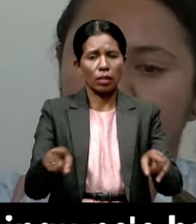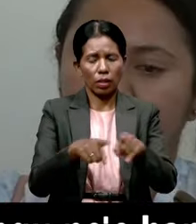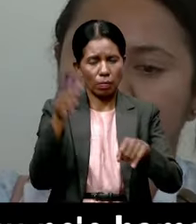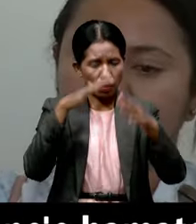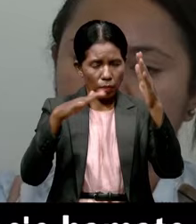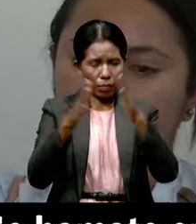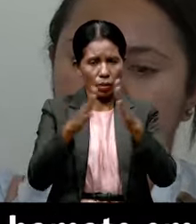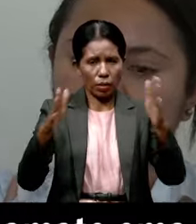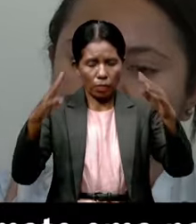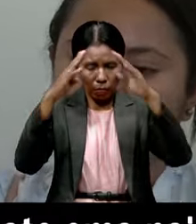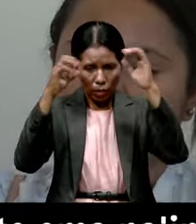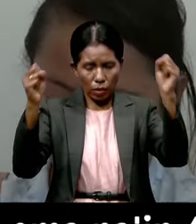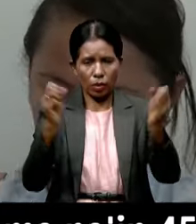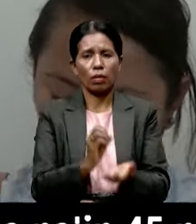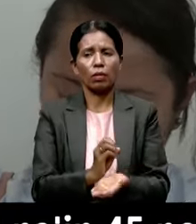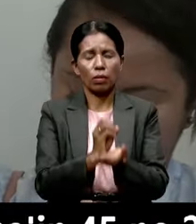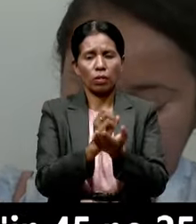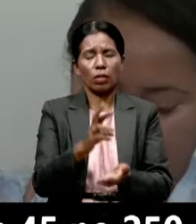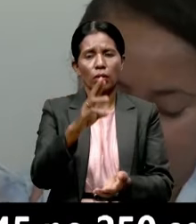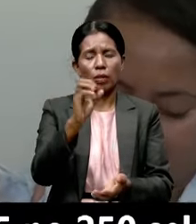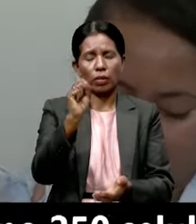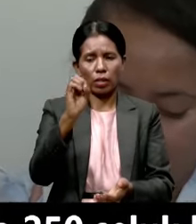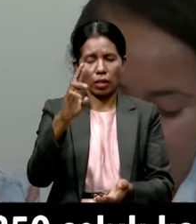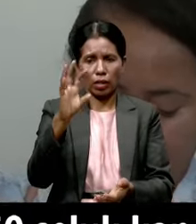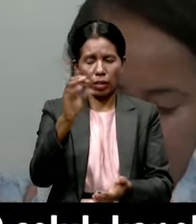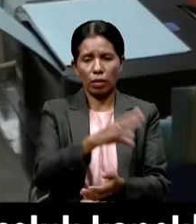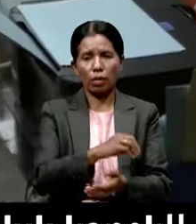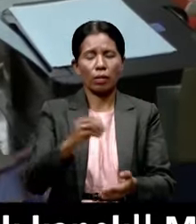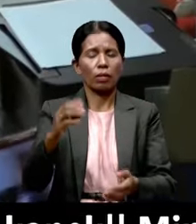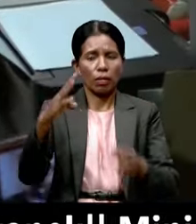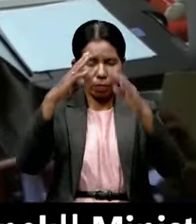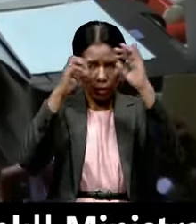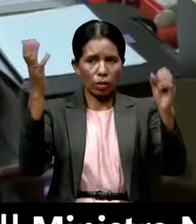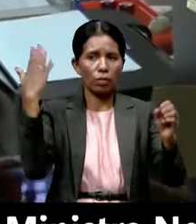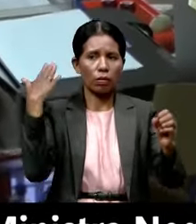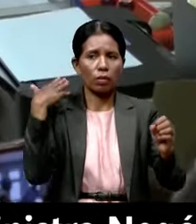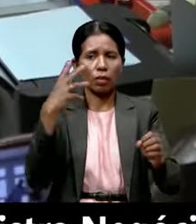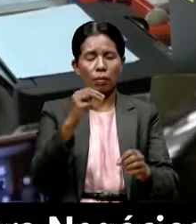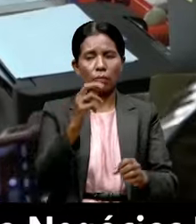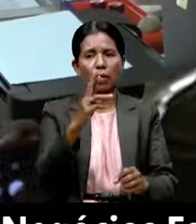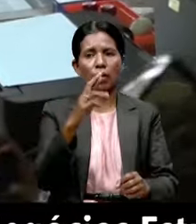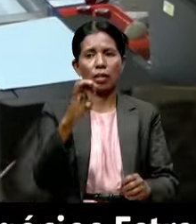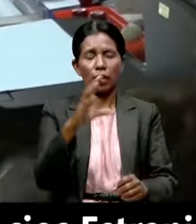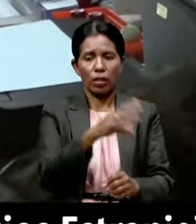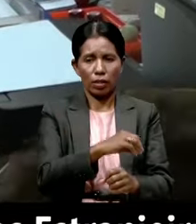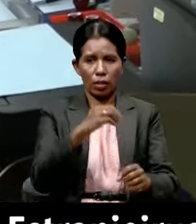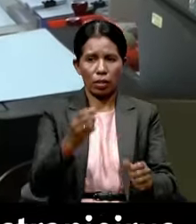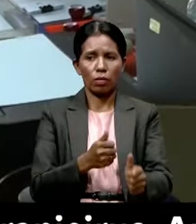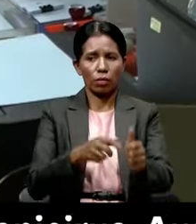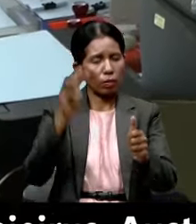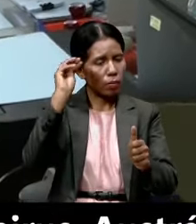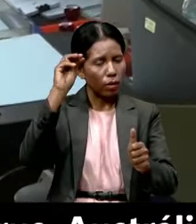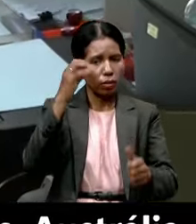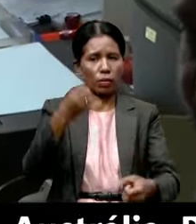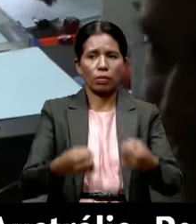entre atual presidente Reua, Rosero Tiago Lobato, no ex-presidente Reua Maria Alcatiri, no neto e no ministro de